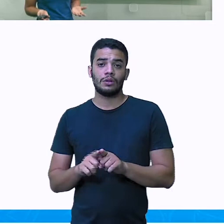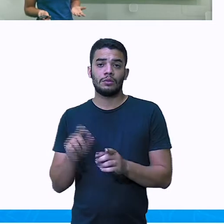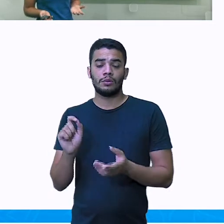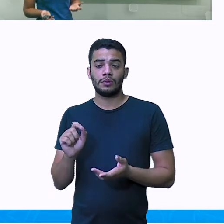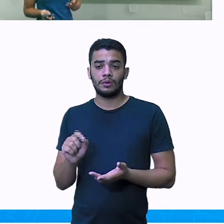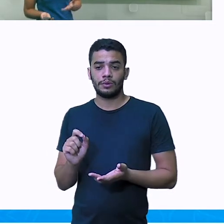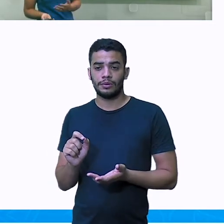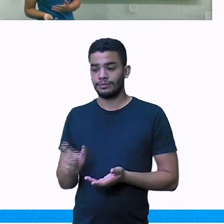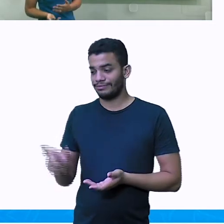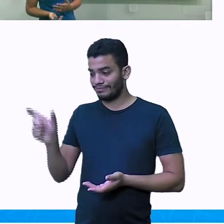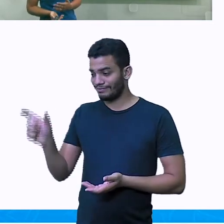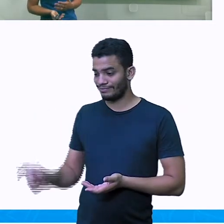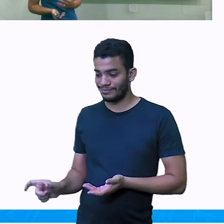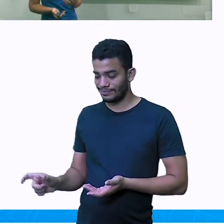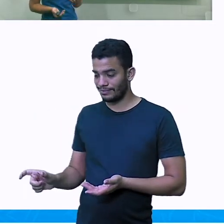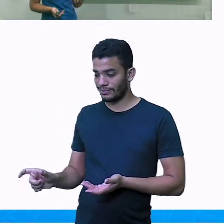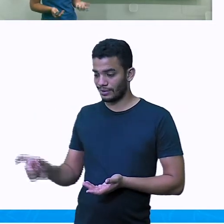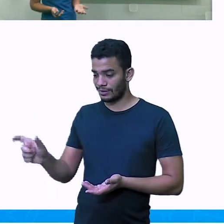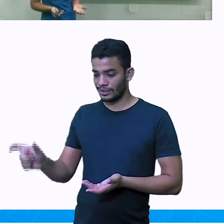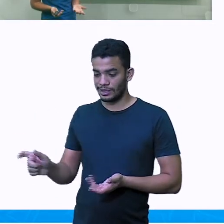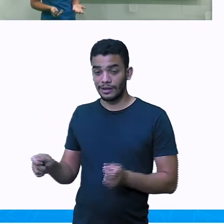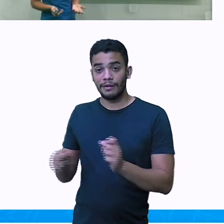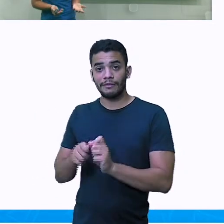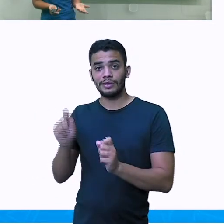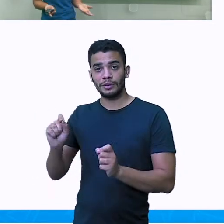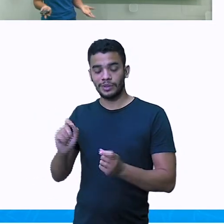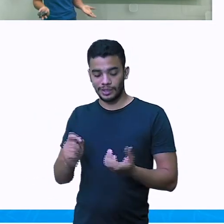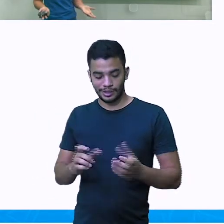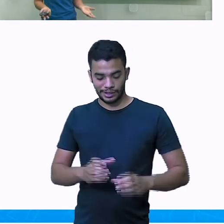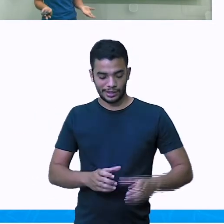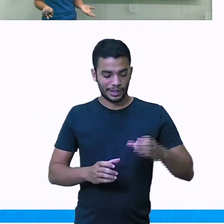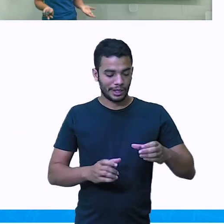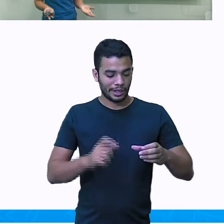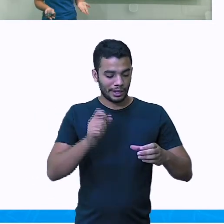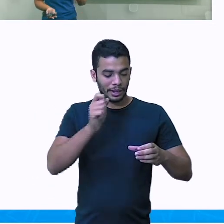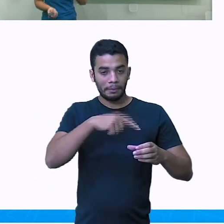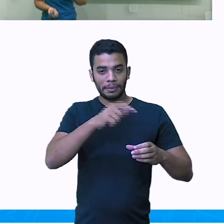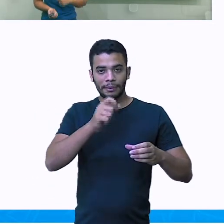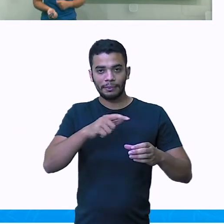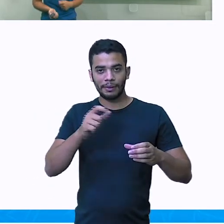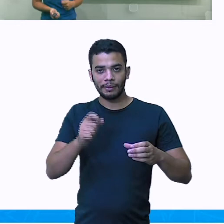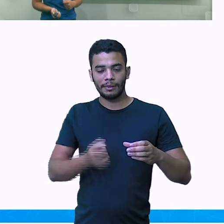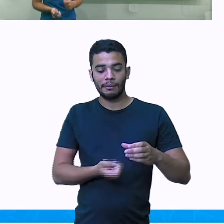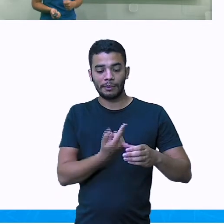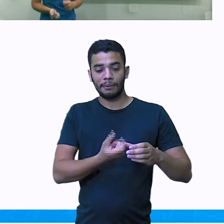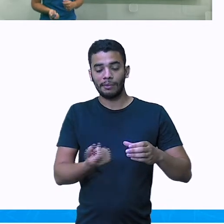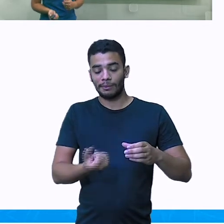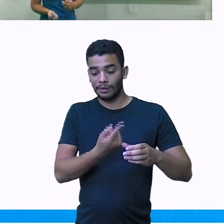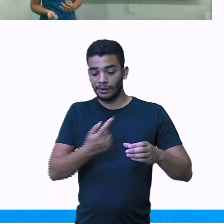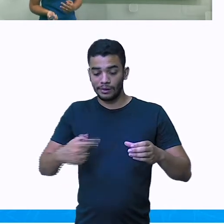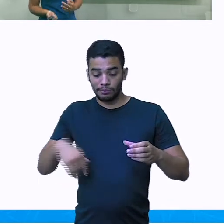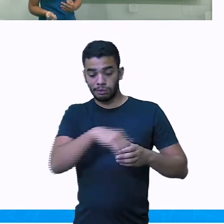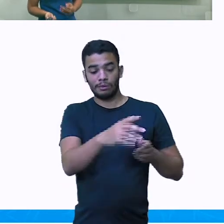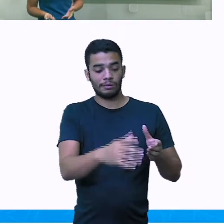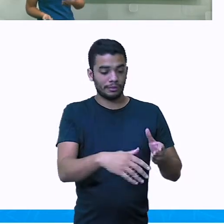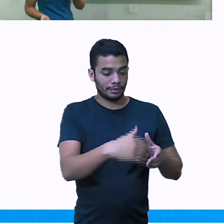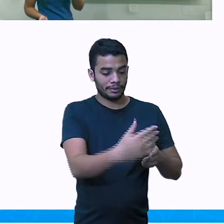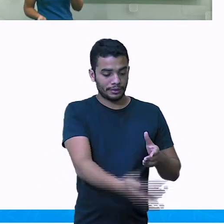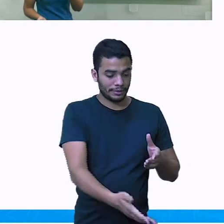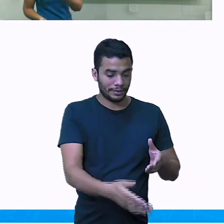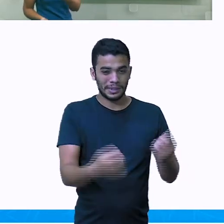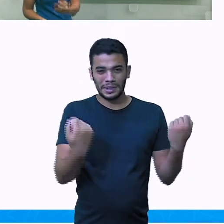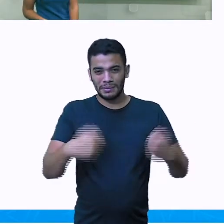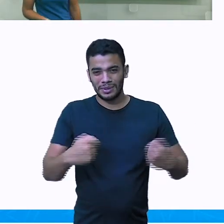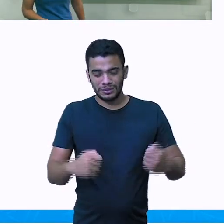Breno esparramou pipoca no chão do cinema e jogou o papel de bala fora da lixeira. Tivemos que